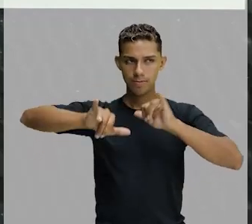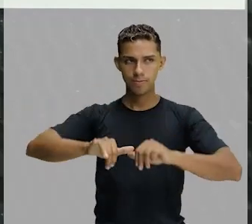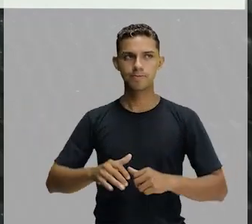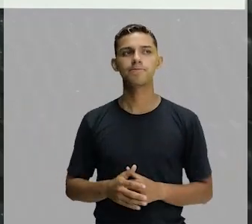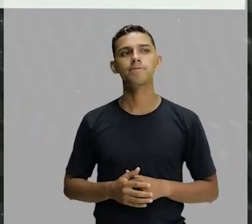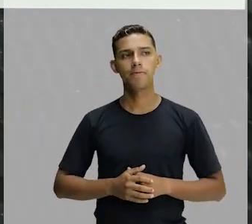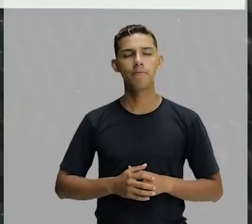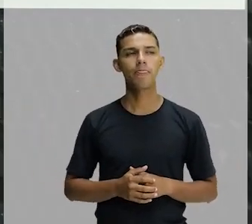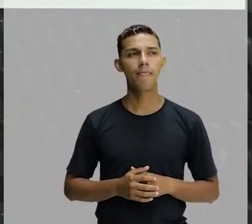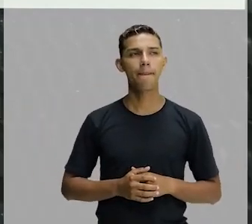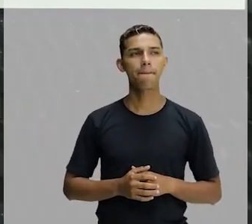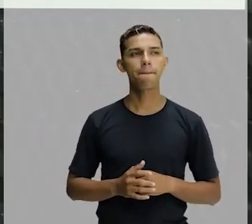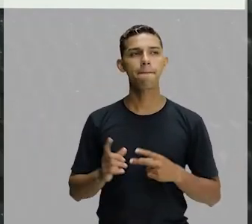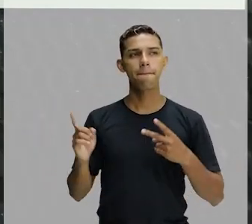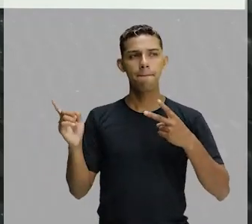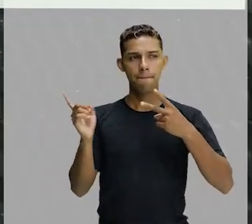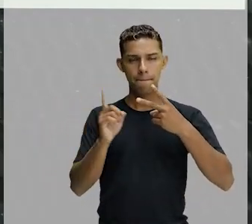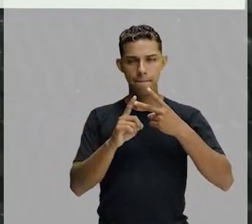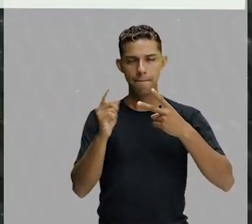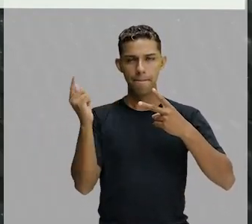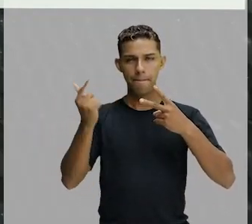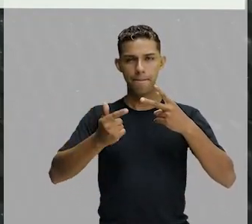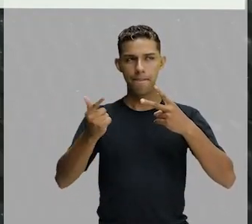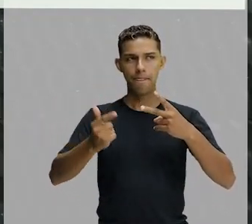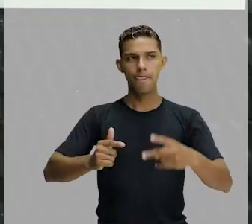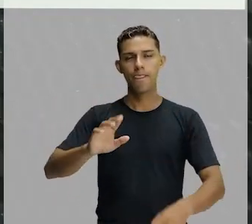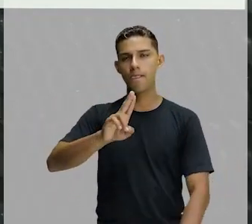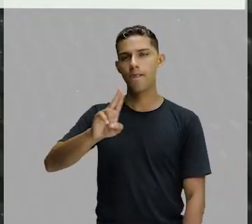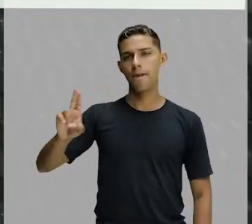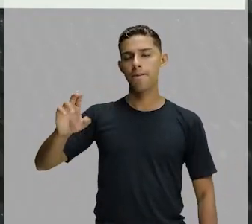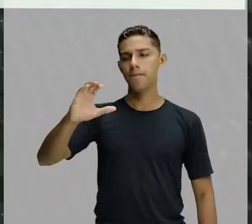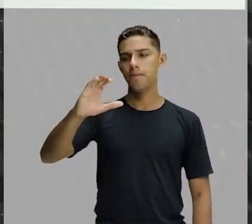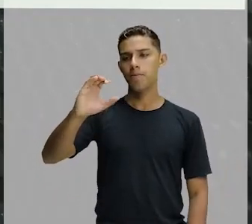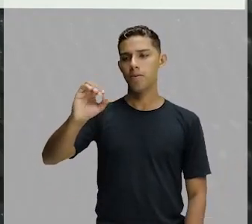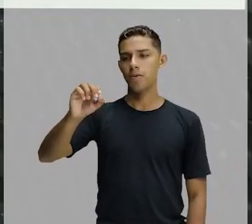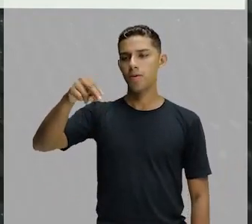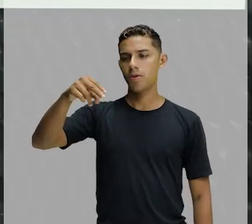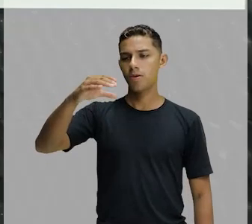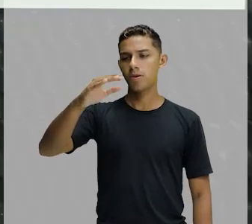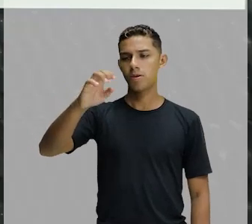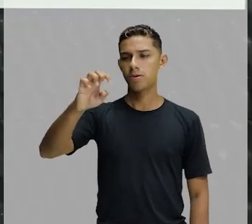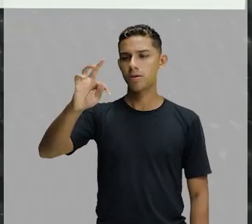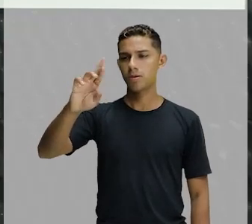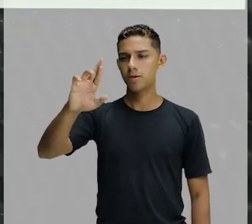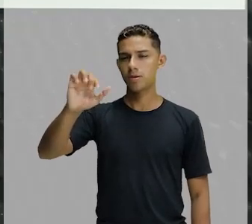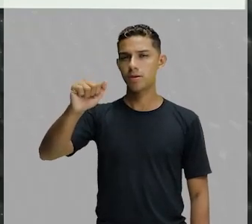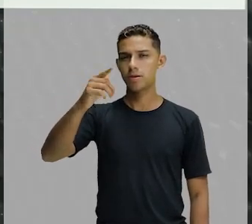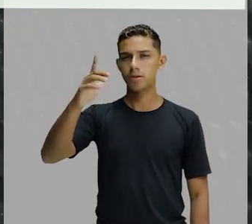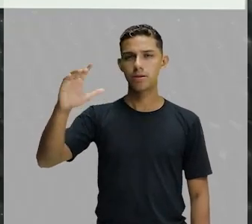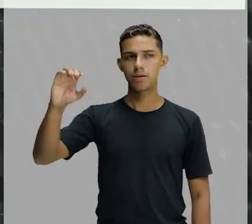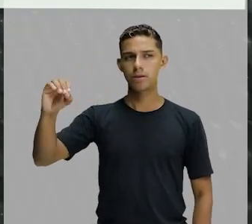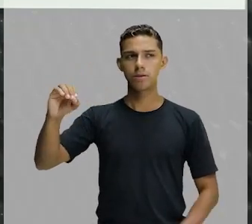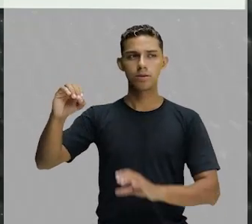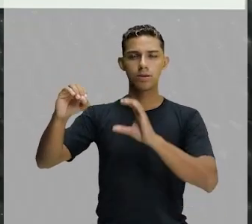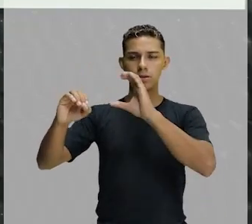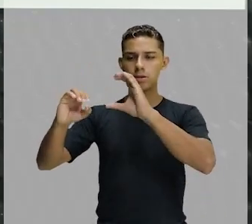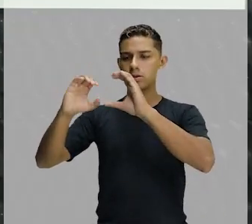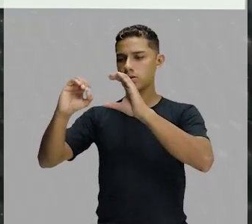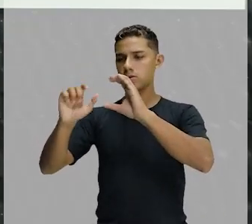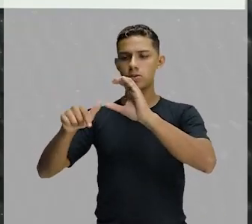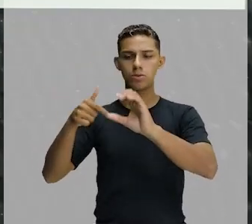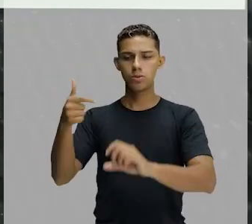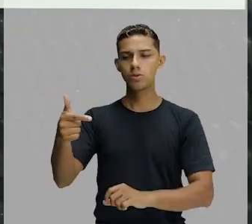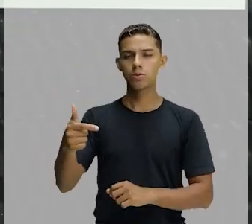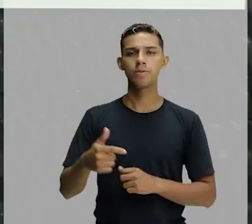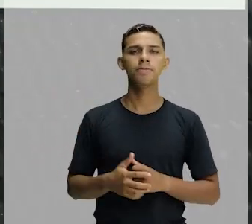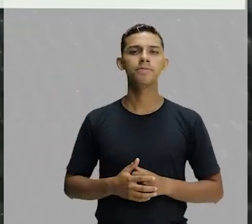fator que promove a abertura dos estômatos é a concentração de gás carbônico. Então, quando você vê,